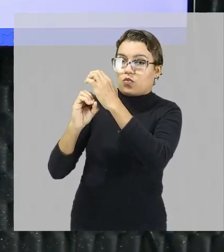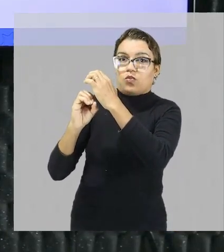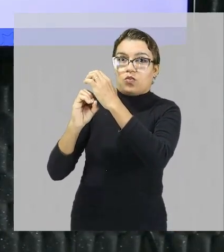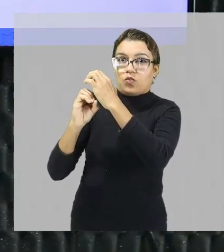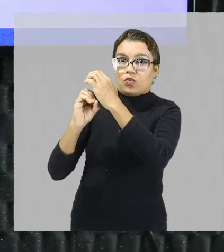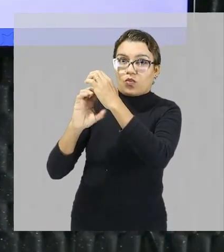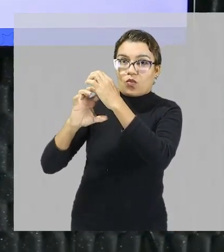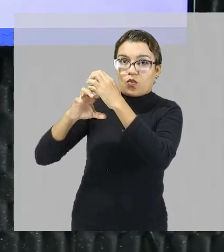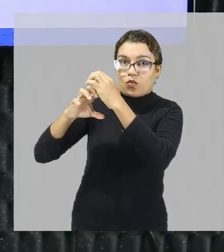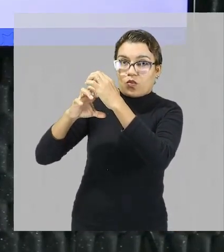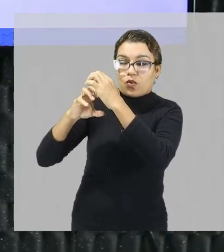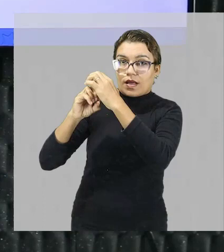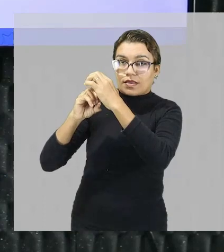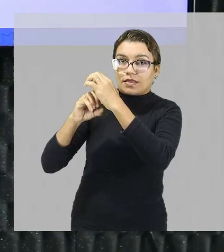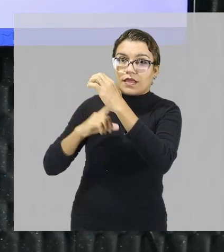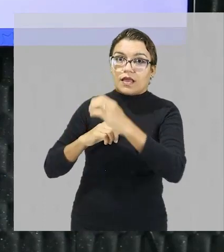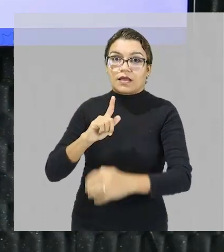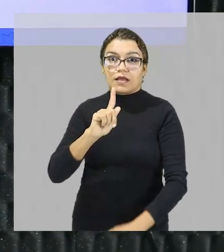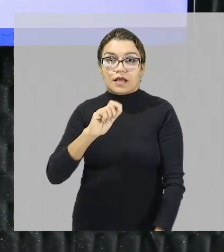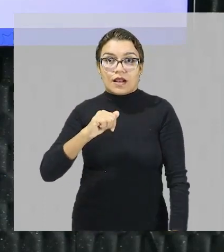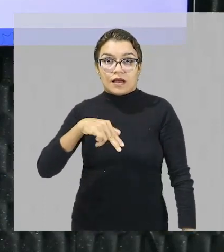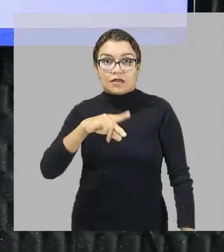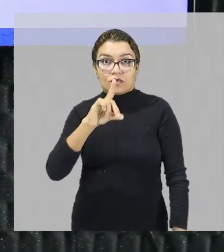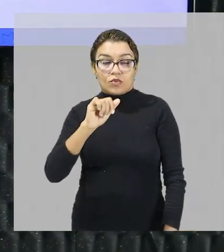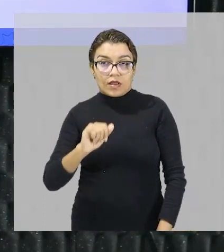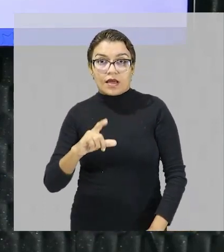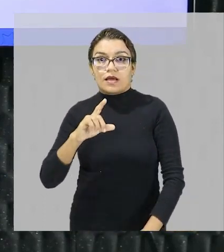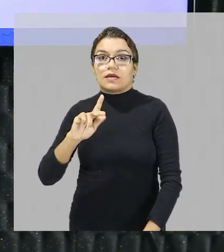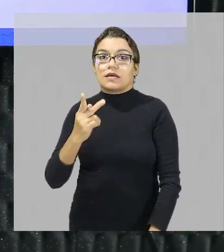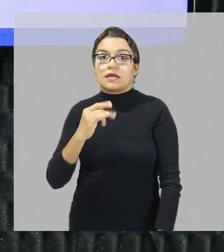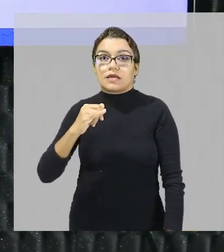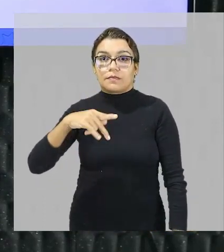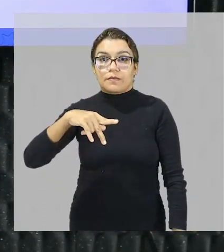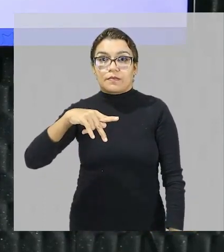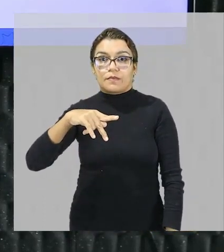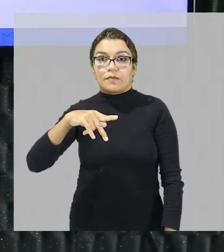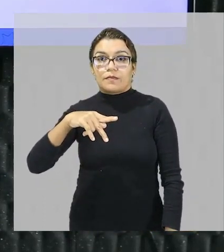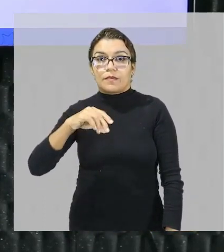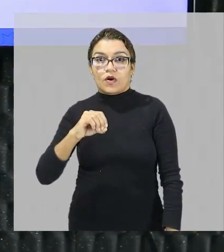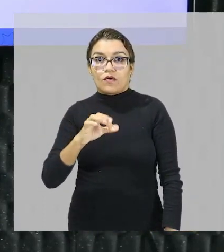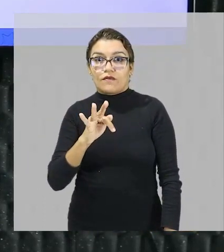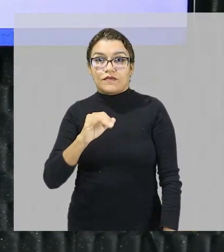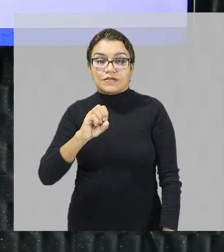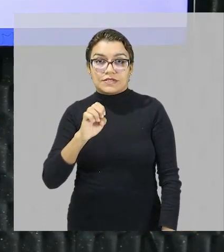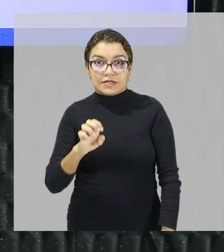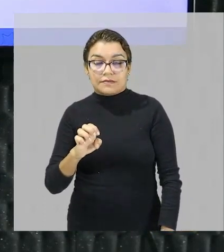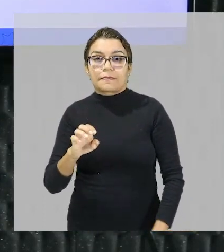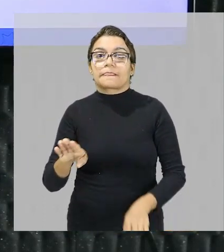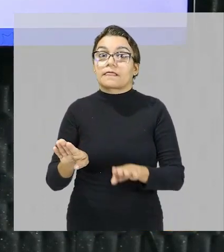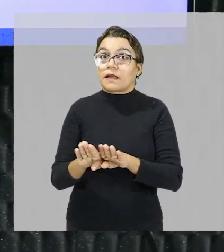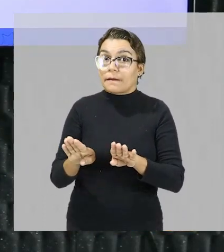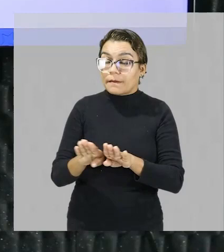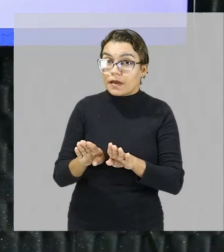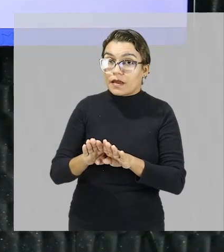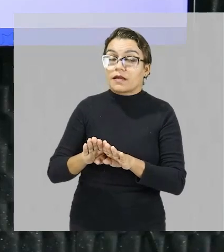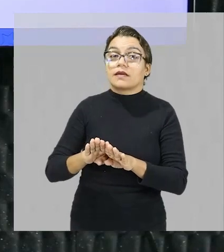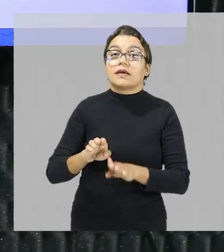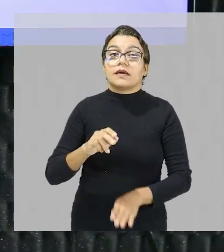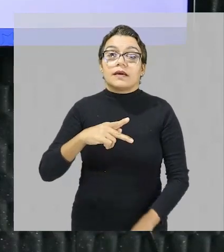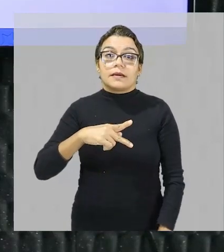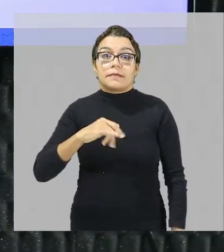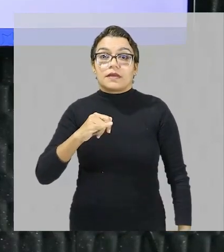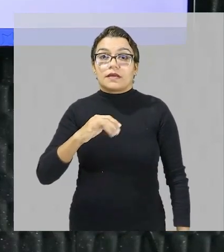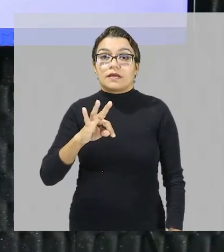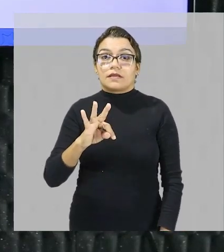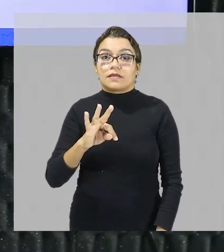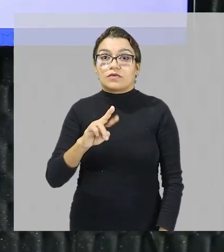nosso crânio, né? Tem uma glândulazinha chamada hipófise e ela é conhecida como glândula pituitária,